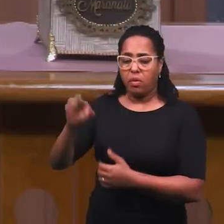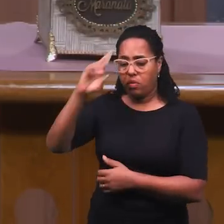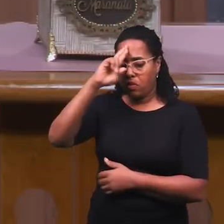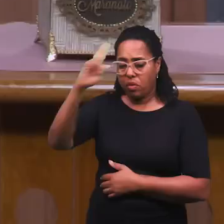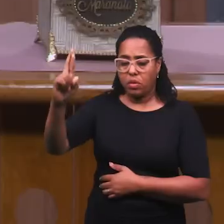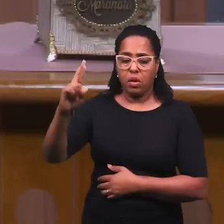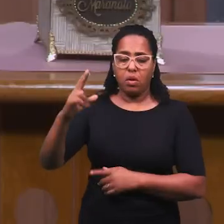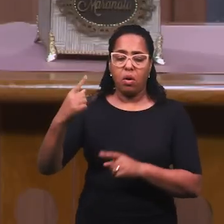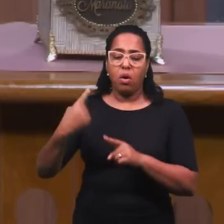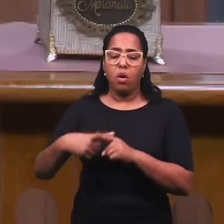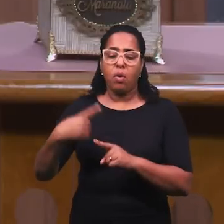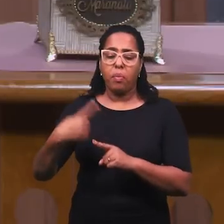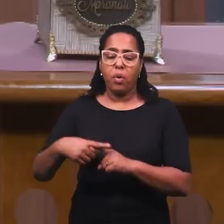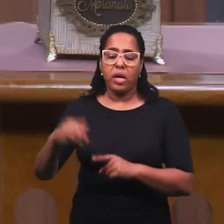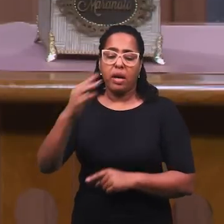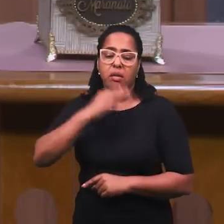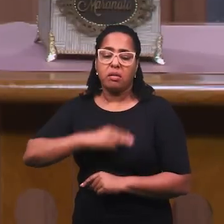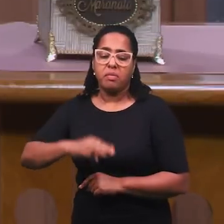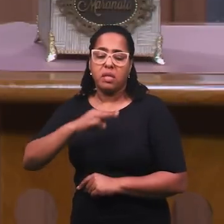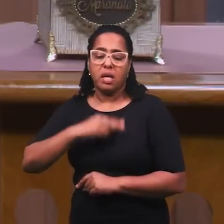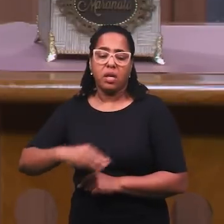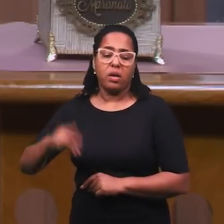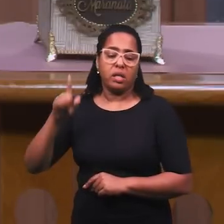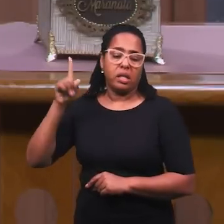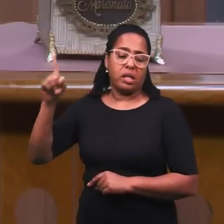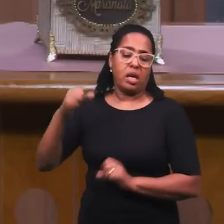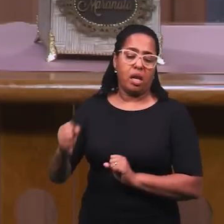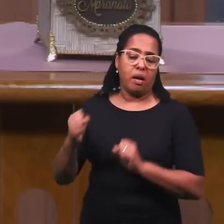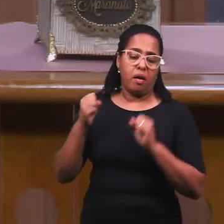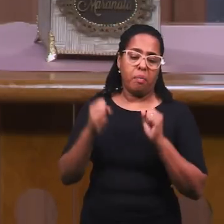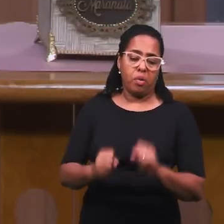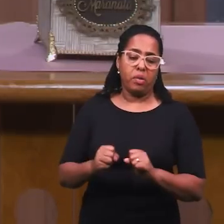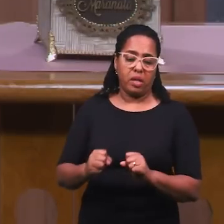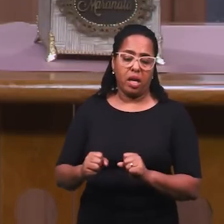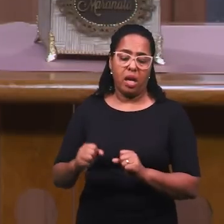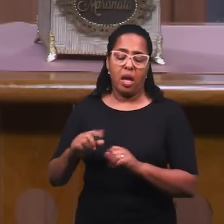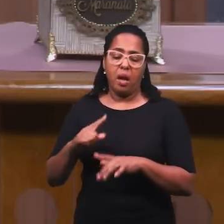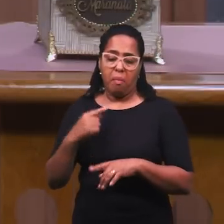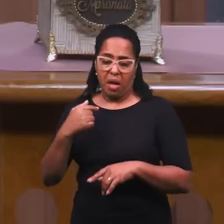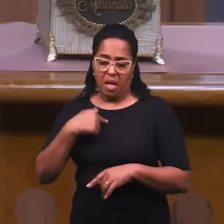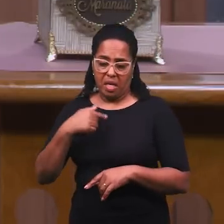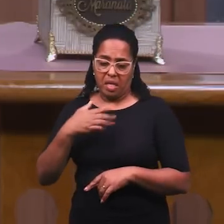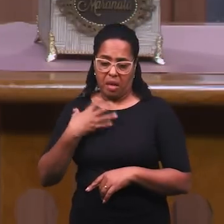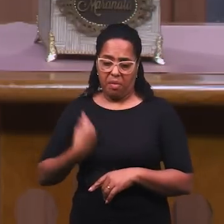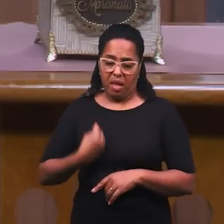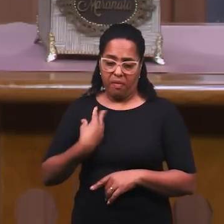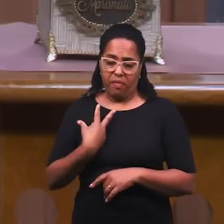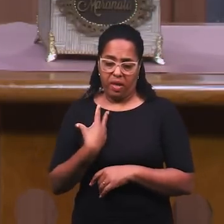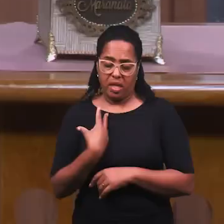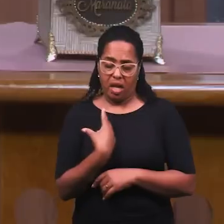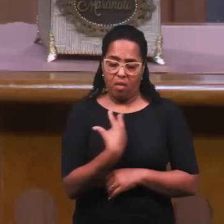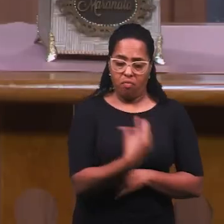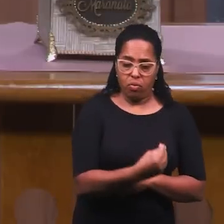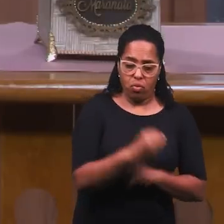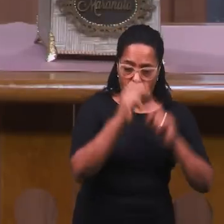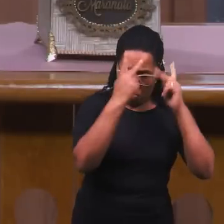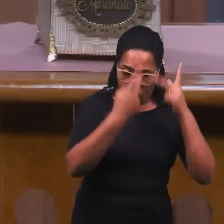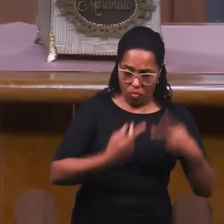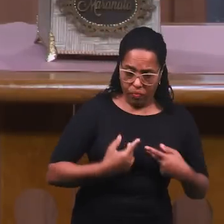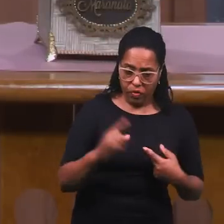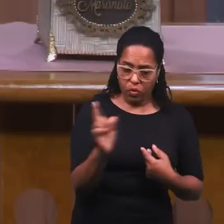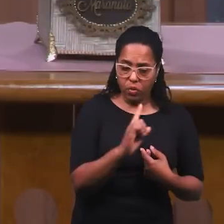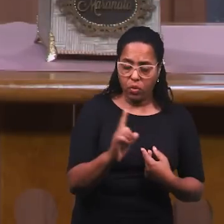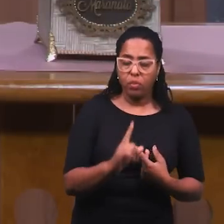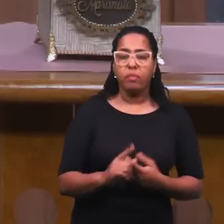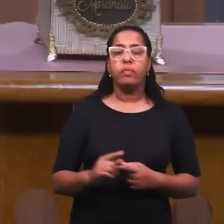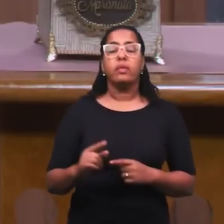Senhor, porque são muitíssimas as suas misericórdias, mas que eu não caia nas mãos dos homens.